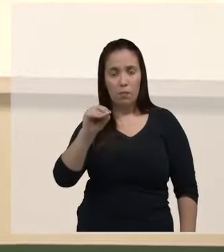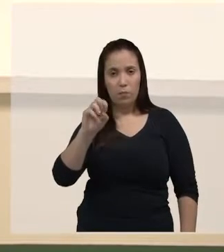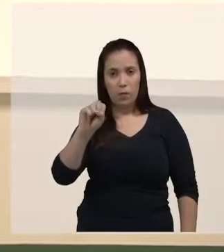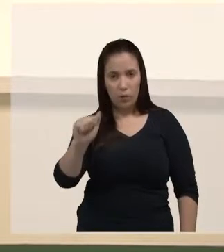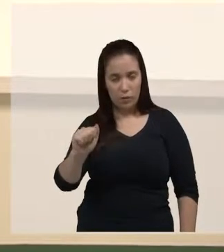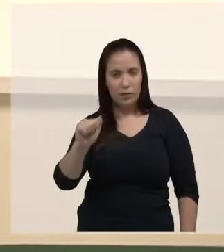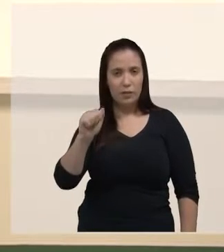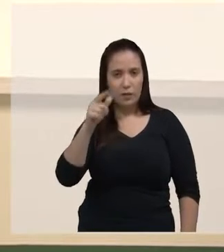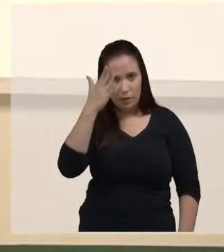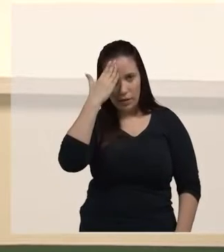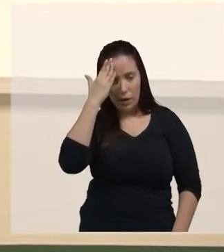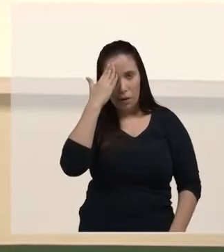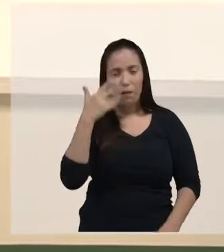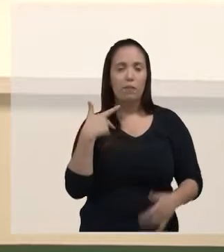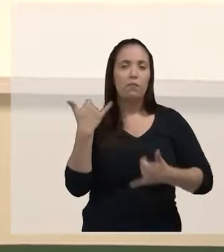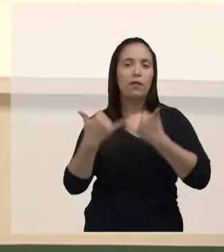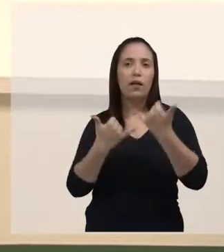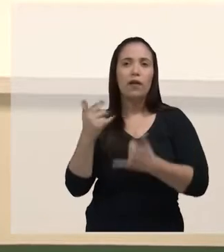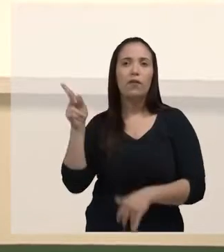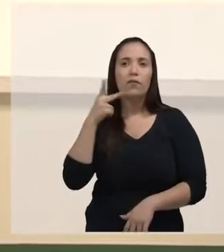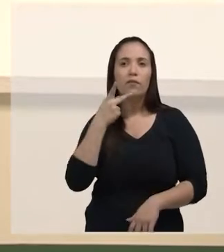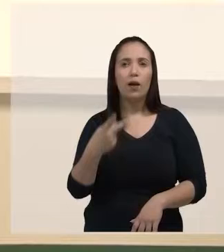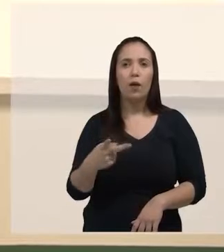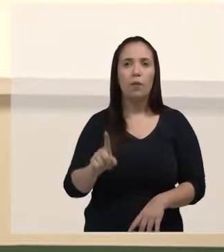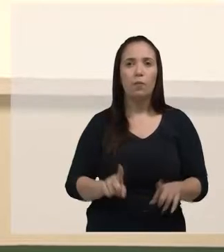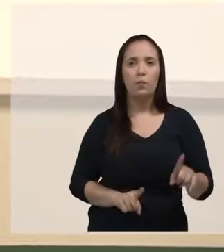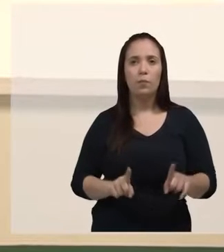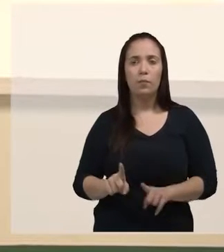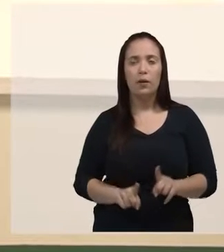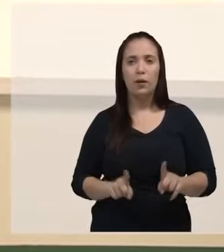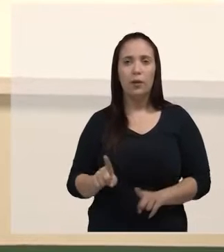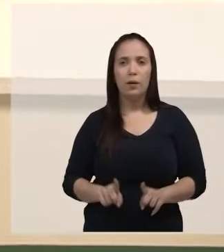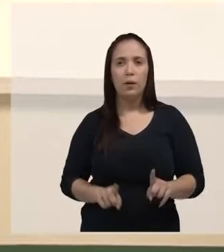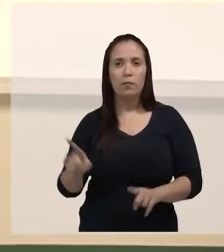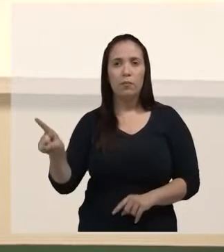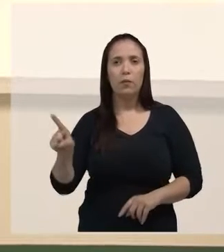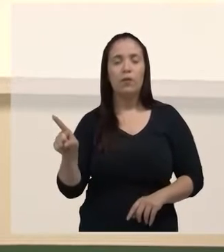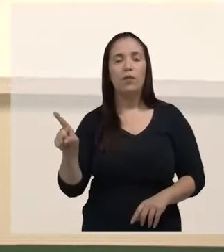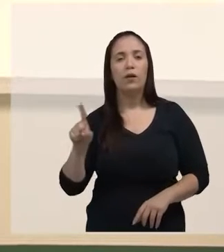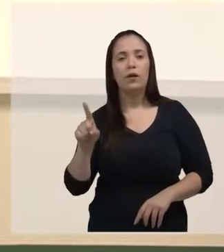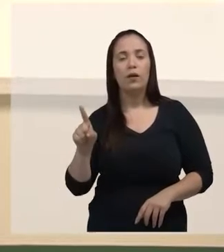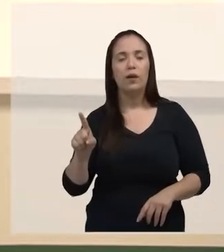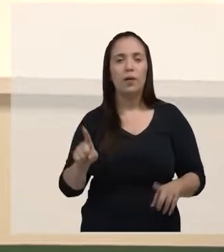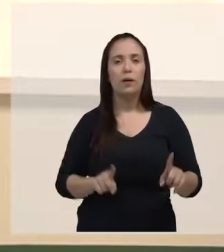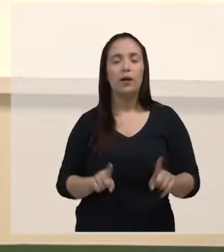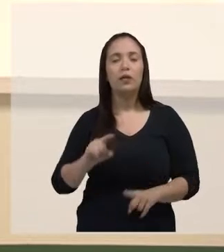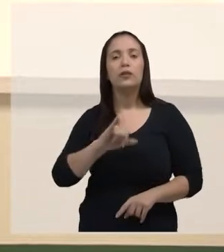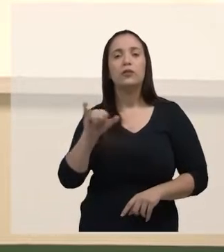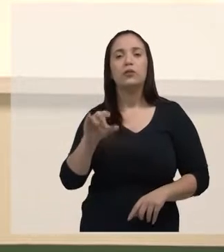Luiz é Luiz Cláudio Barbosa, né? Então ele deve ser algum parente, um Joaquim Barbosa, e desistiu. É meu primo por parte de pai.